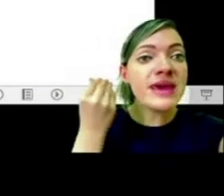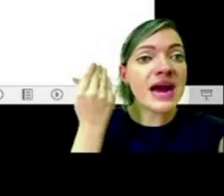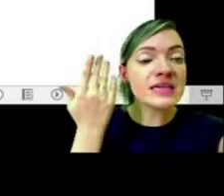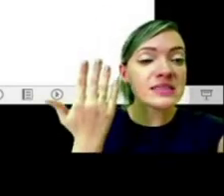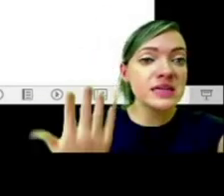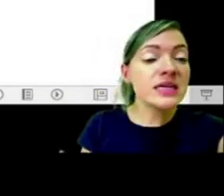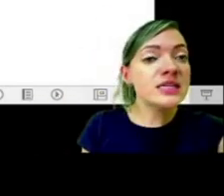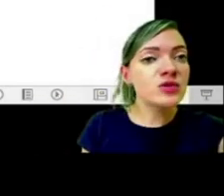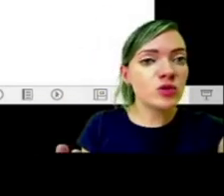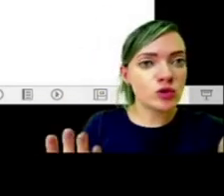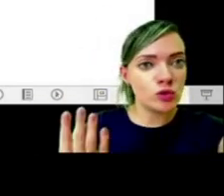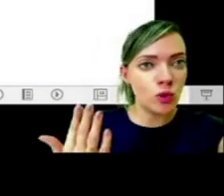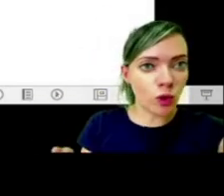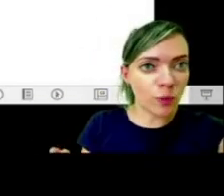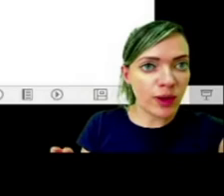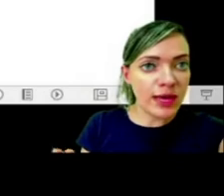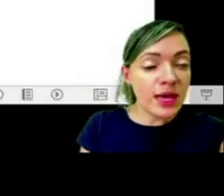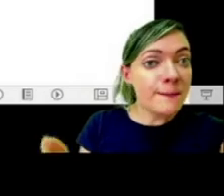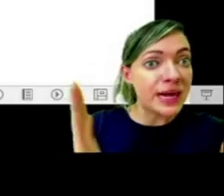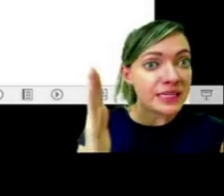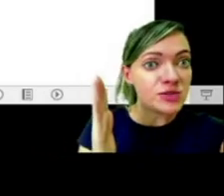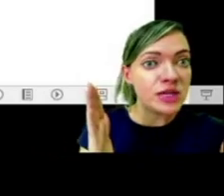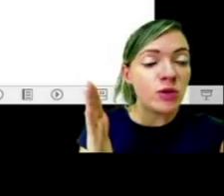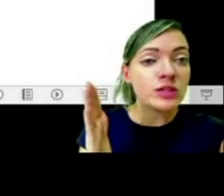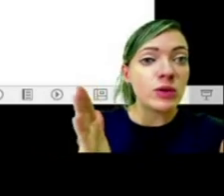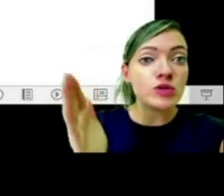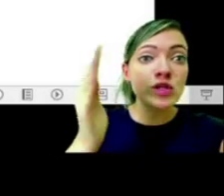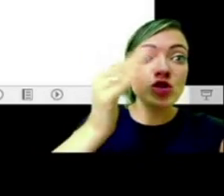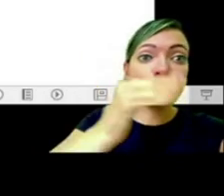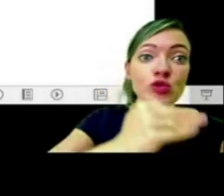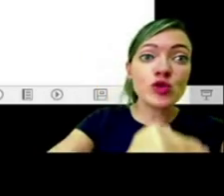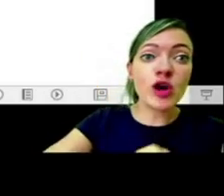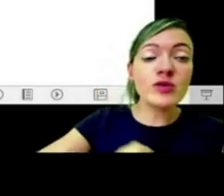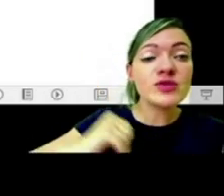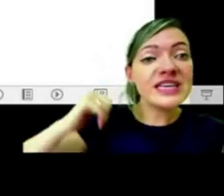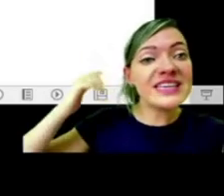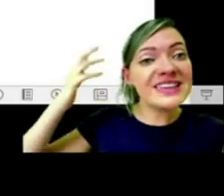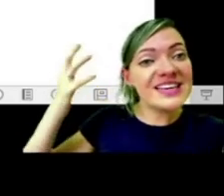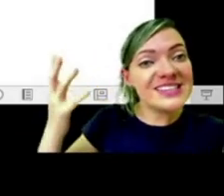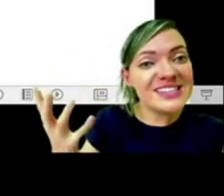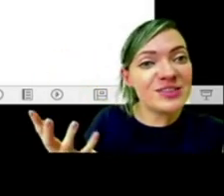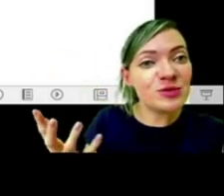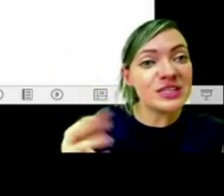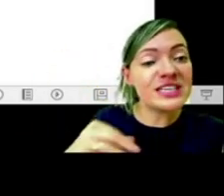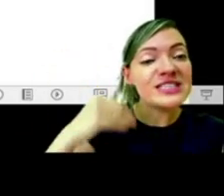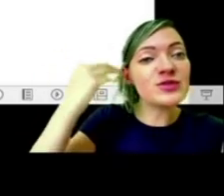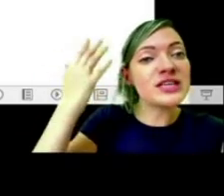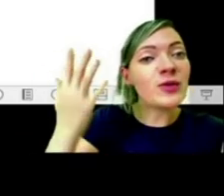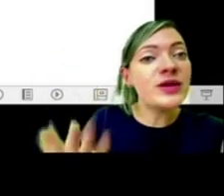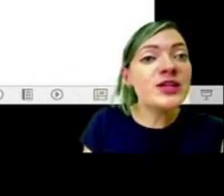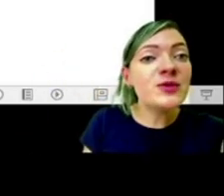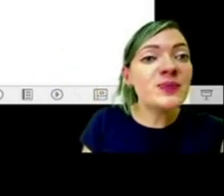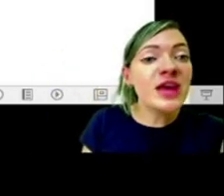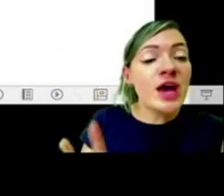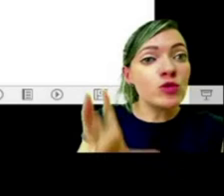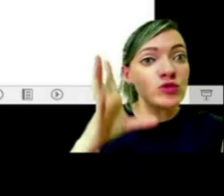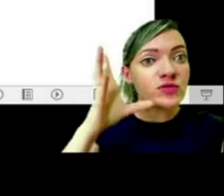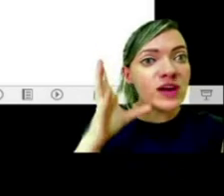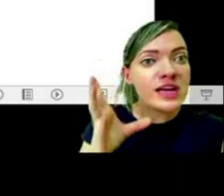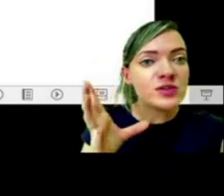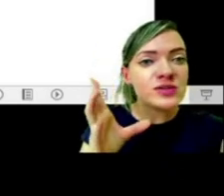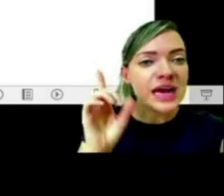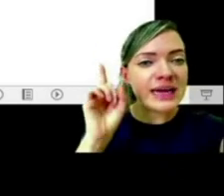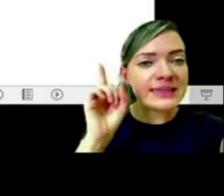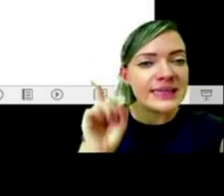para bombear sangue no nosso corpo. Para isso, ele conta com a ajuda de outros órgãos e tecido. Tecido sanguíneo,